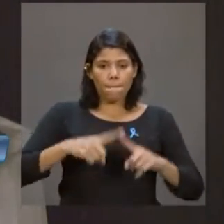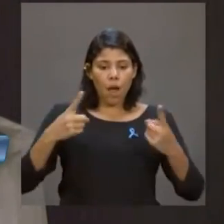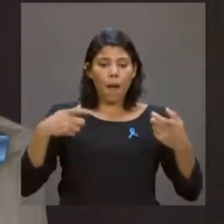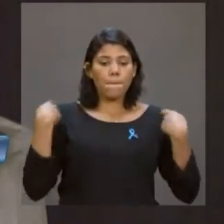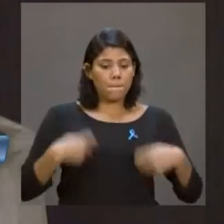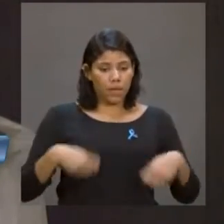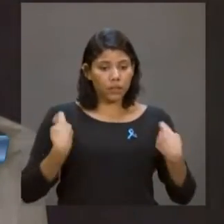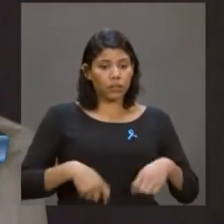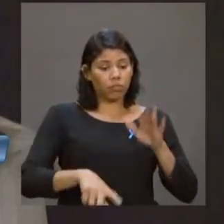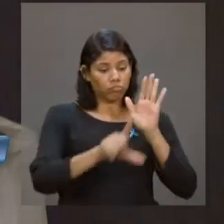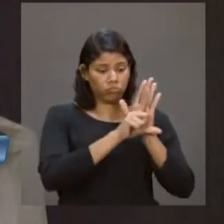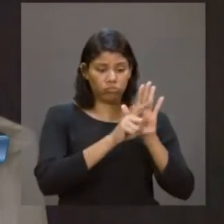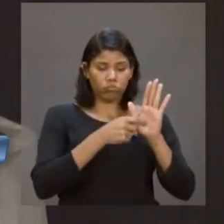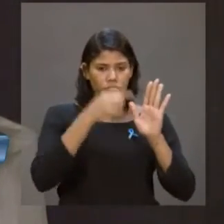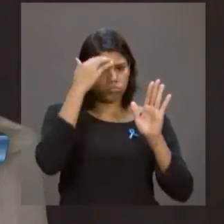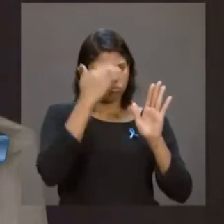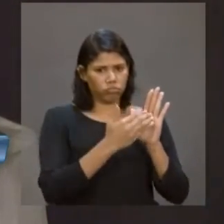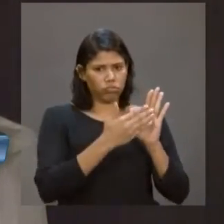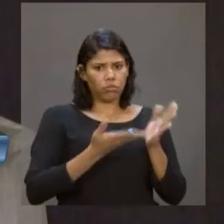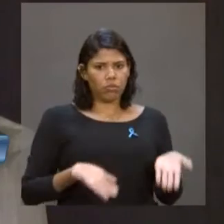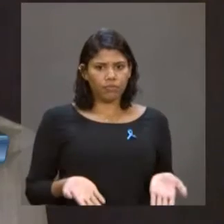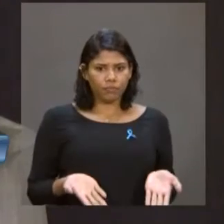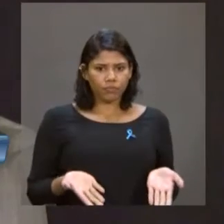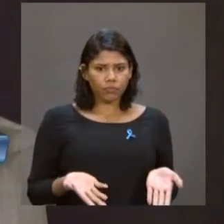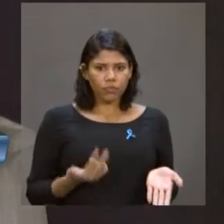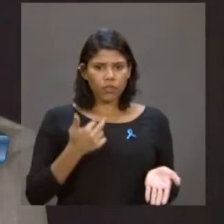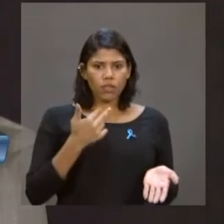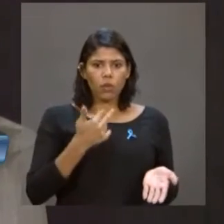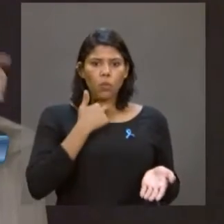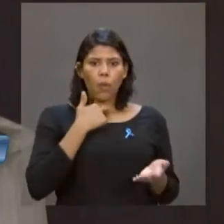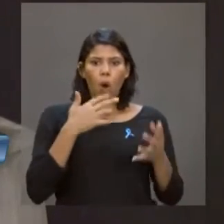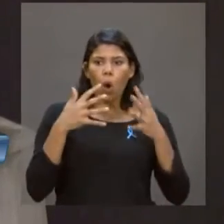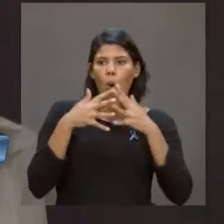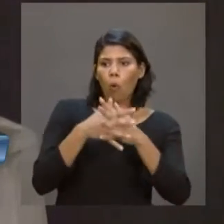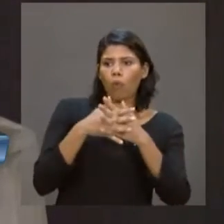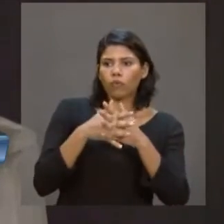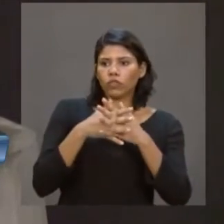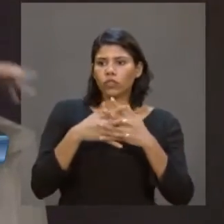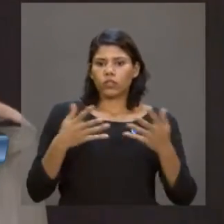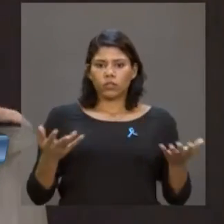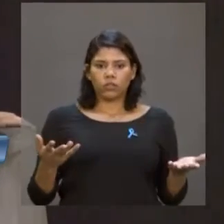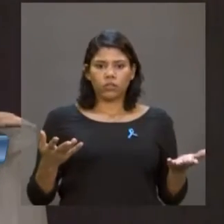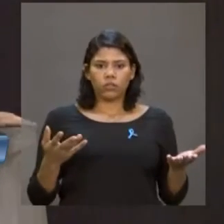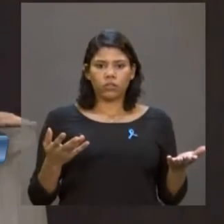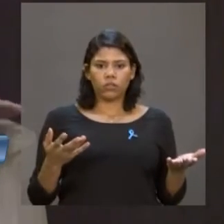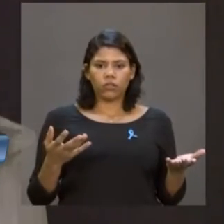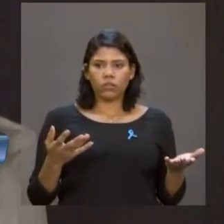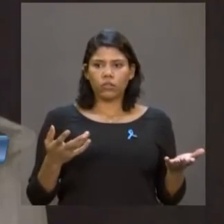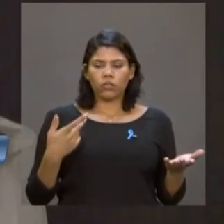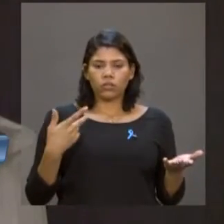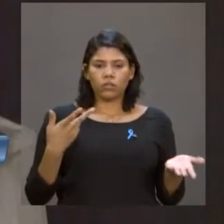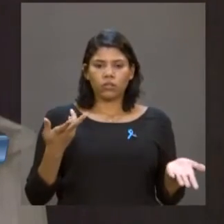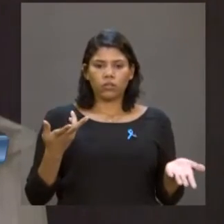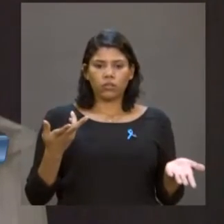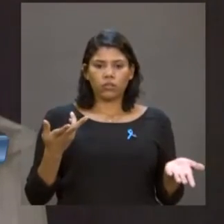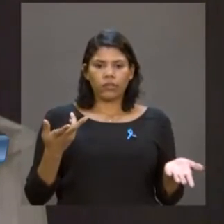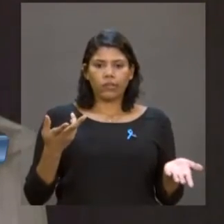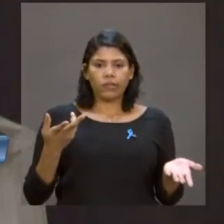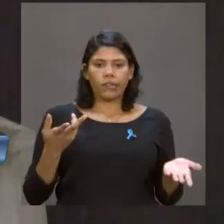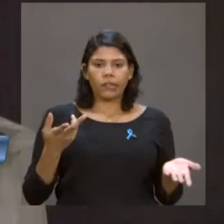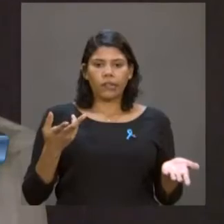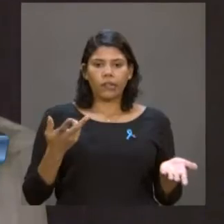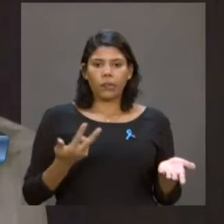execução penal. Só que não se pode confundir, em nome de, entre aspas, procedimento, o que, na verdade,